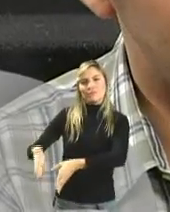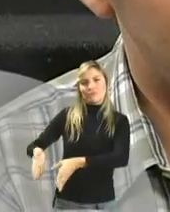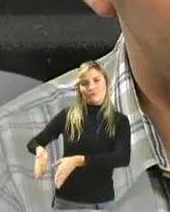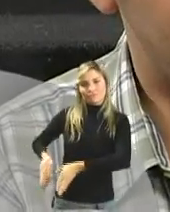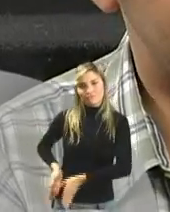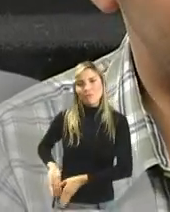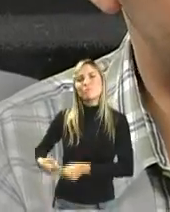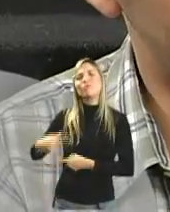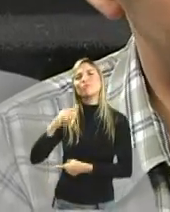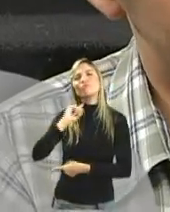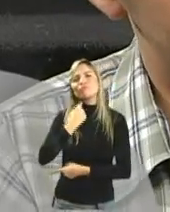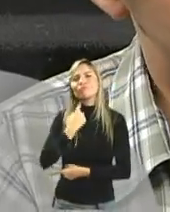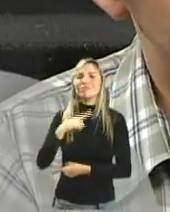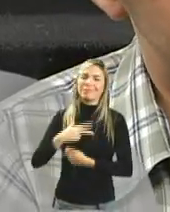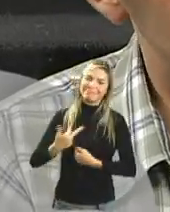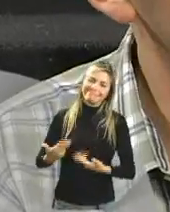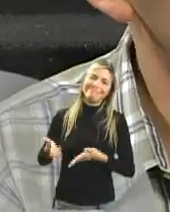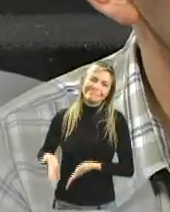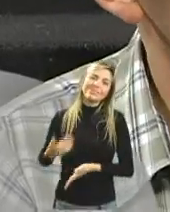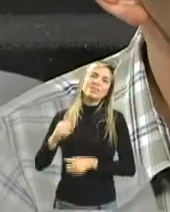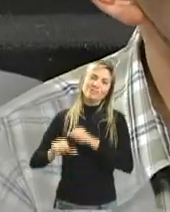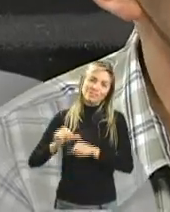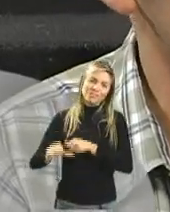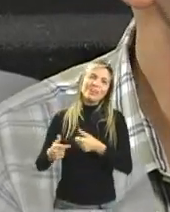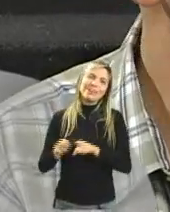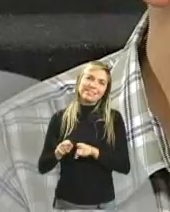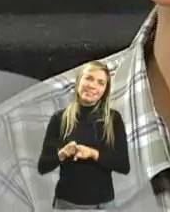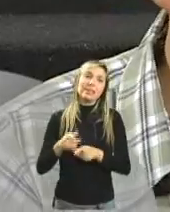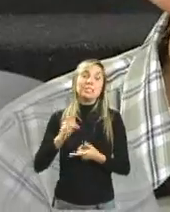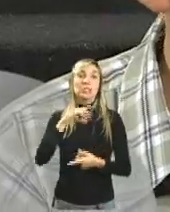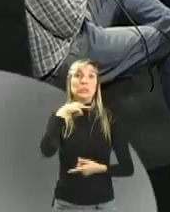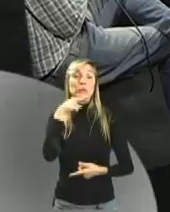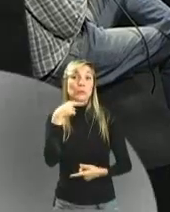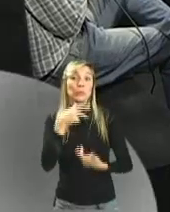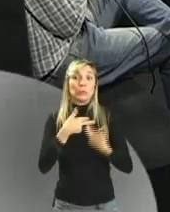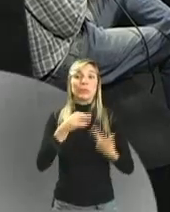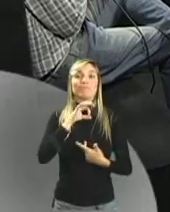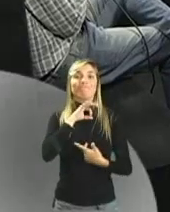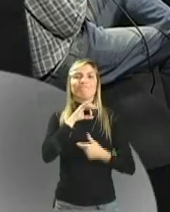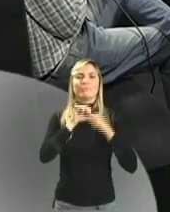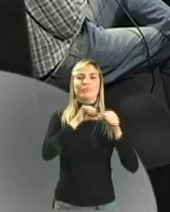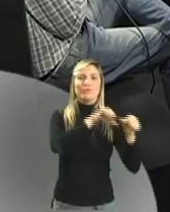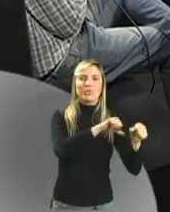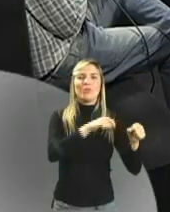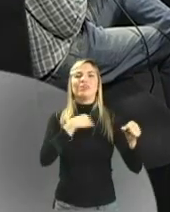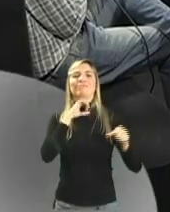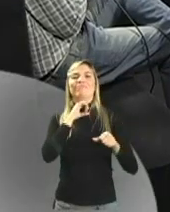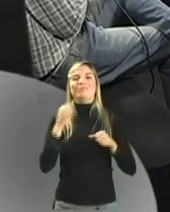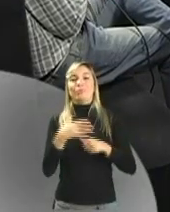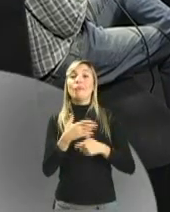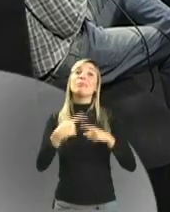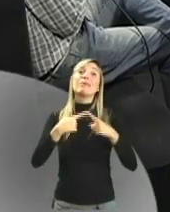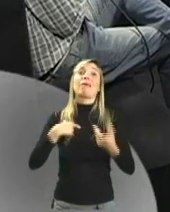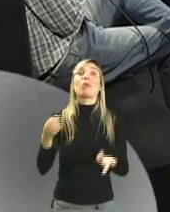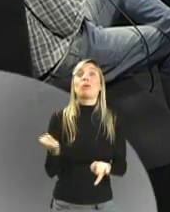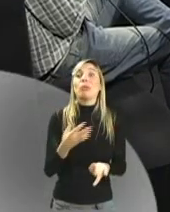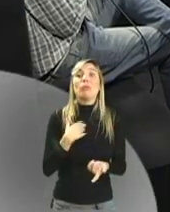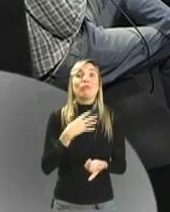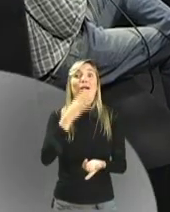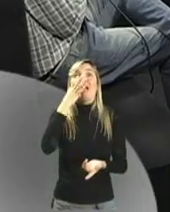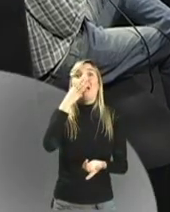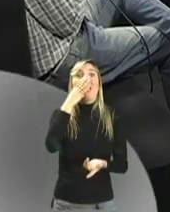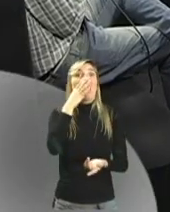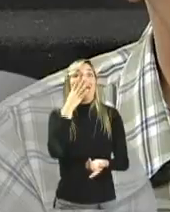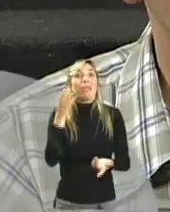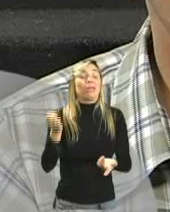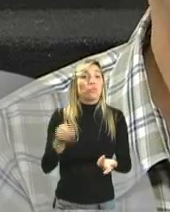possa também tirar essas dúvidas que são comuns, uma vez que é tudo muito novo. Né,